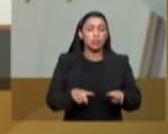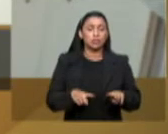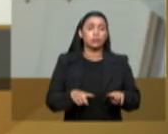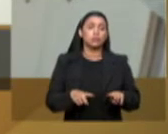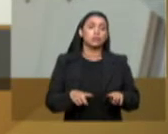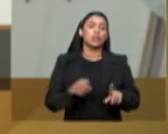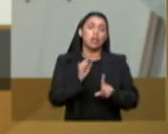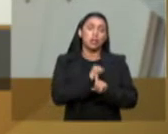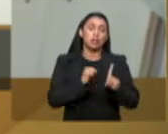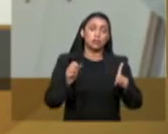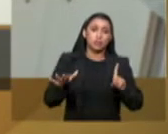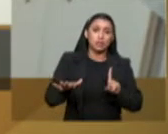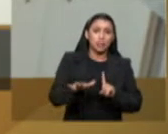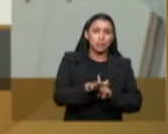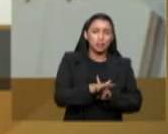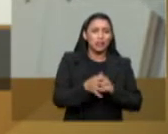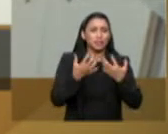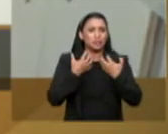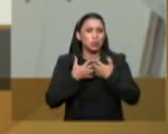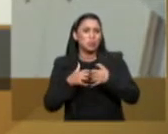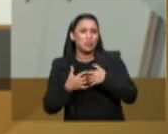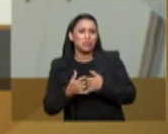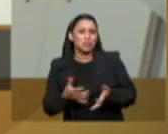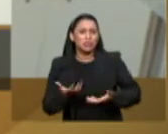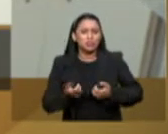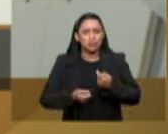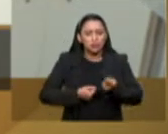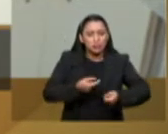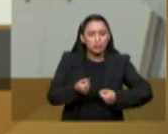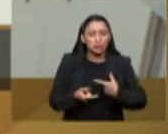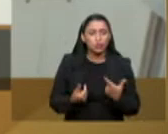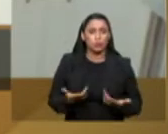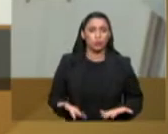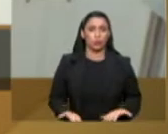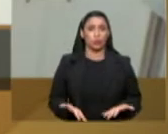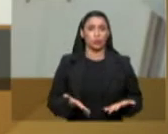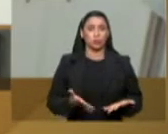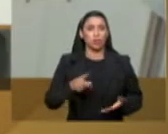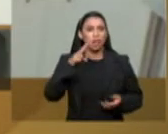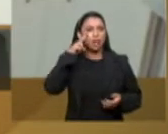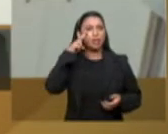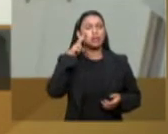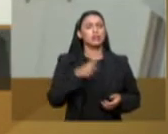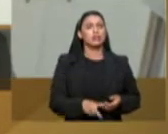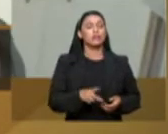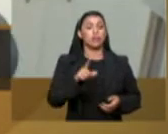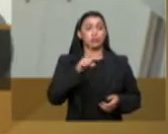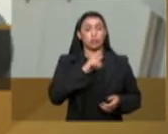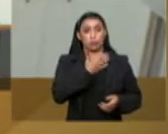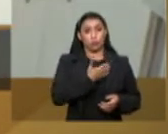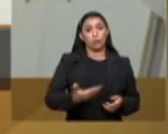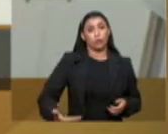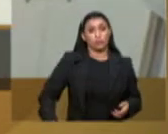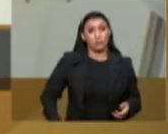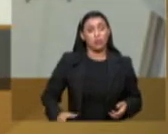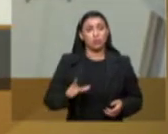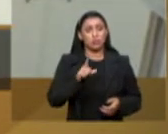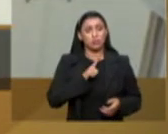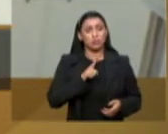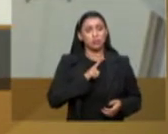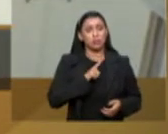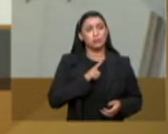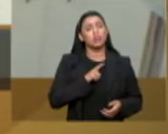sociais, à complexidade das relações econômicas e, portanto, conferindo instrumentos ao Estado para dar uma